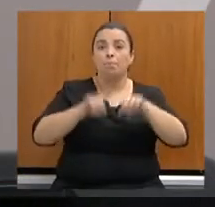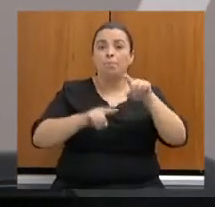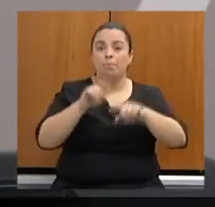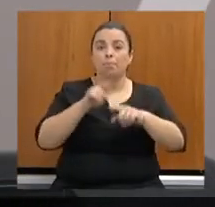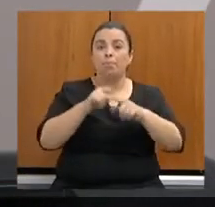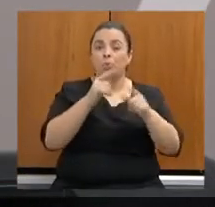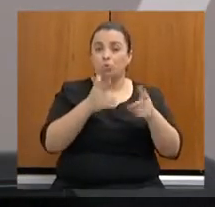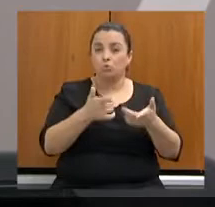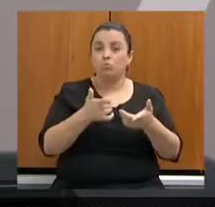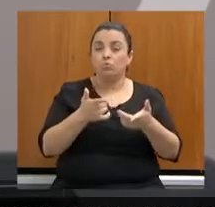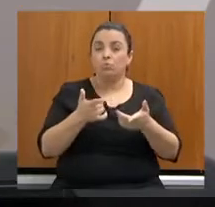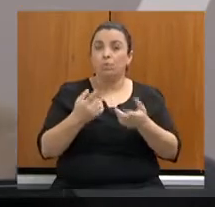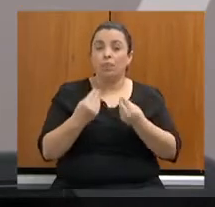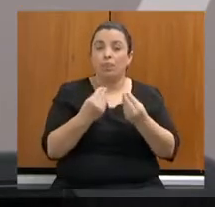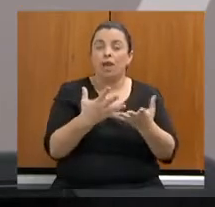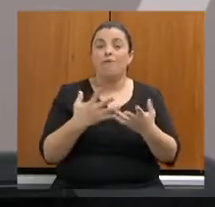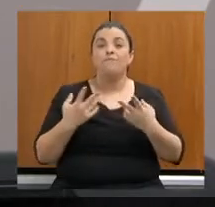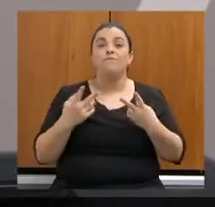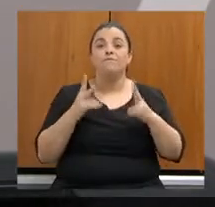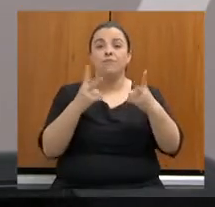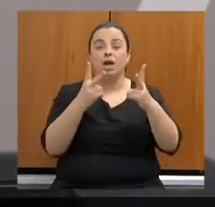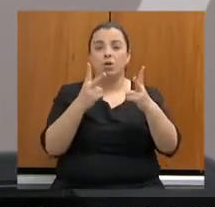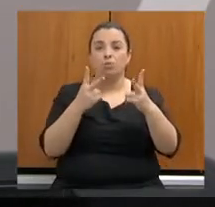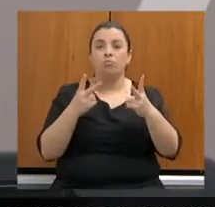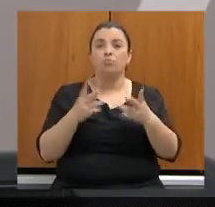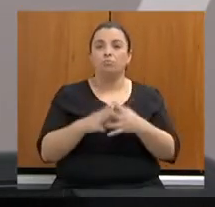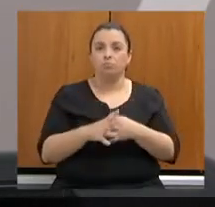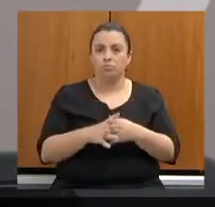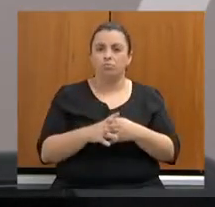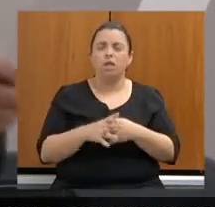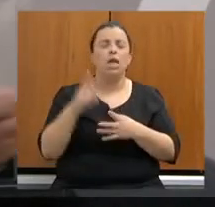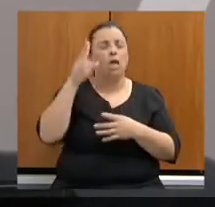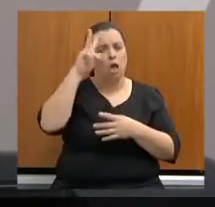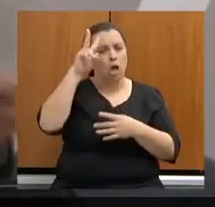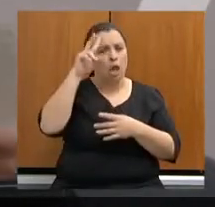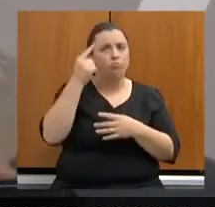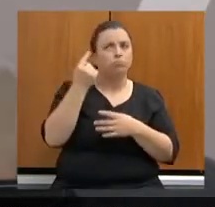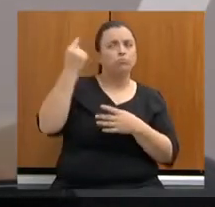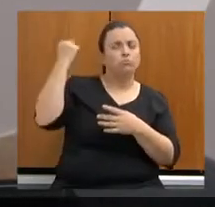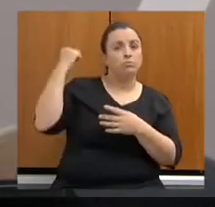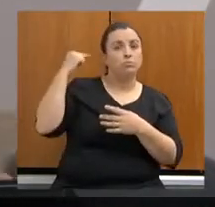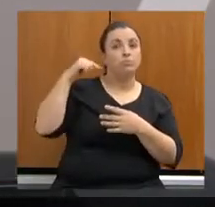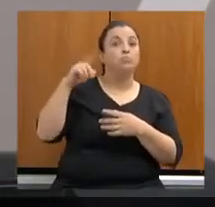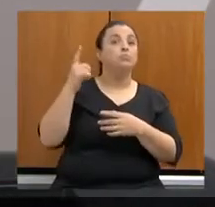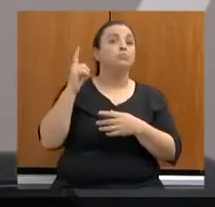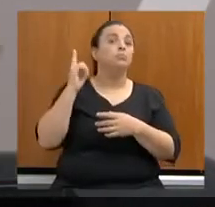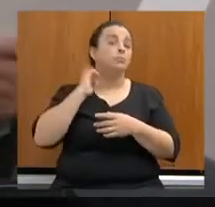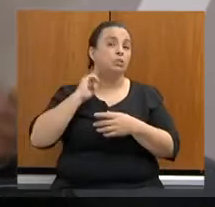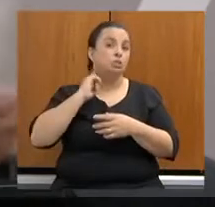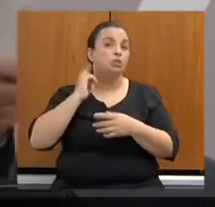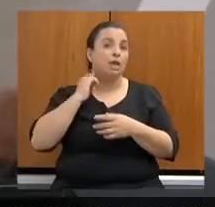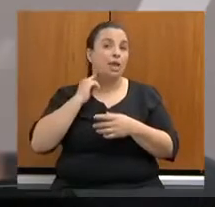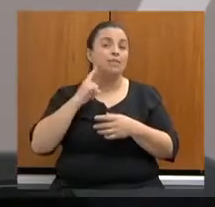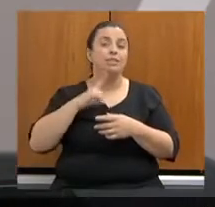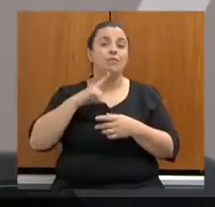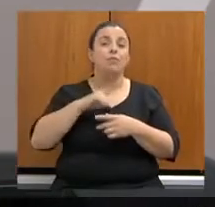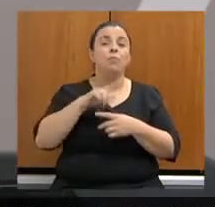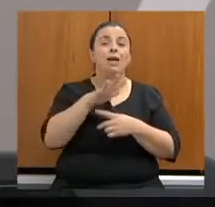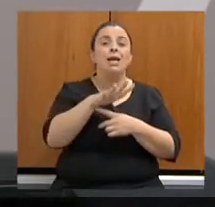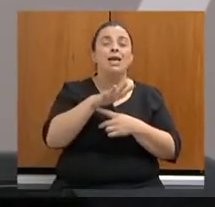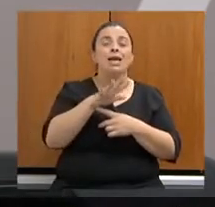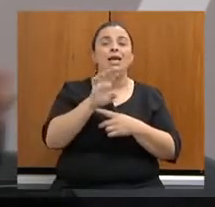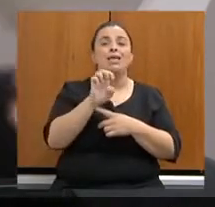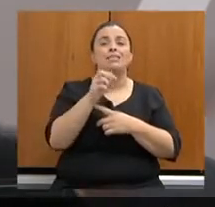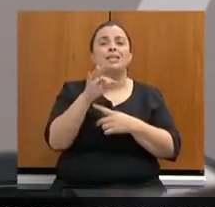eu me lembro quando o Minas Gerais com extração Siderúrgica muito grande foi tentado criar